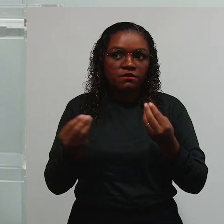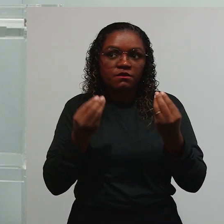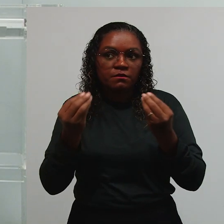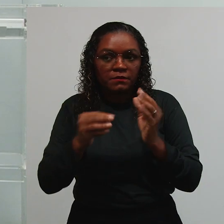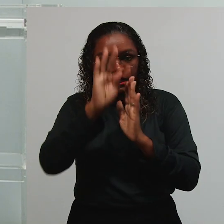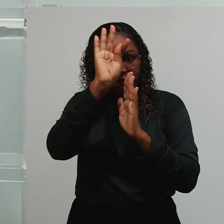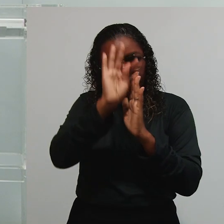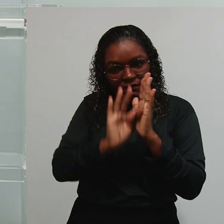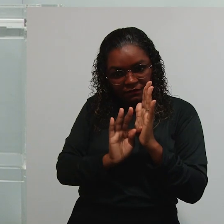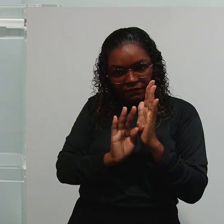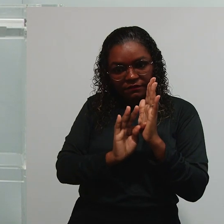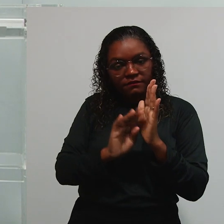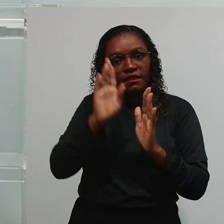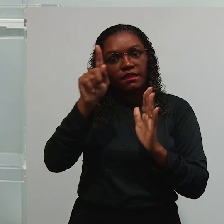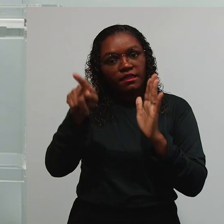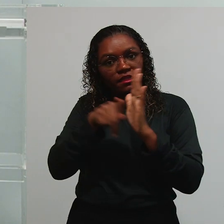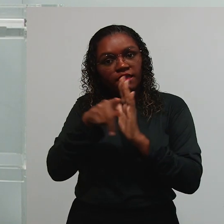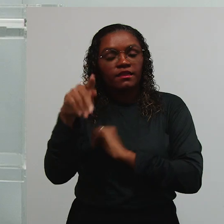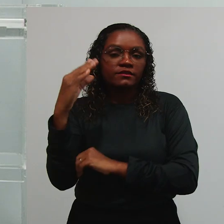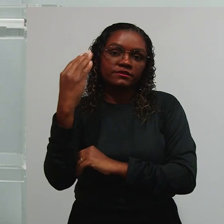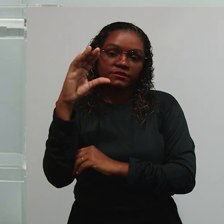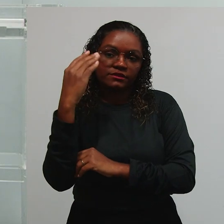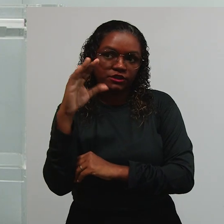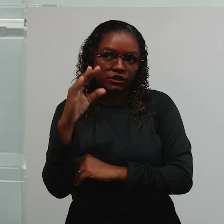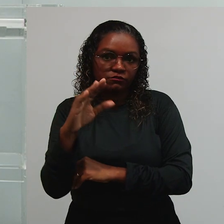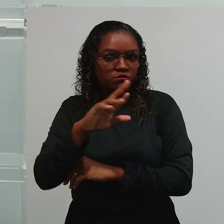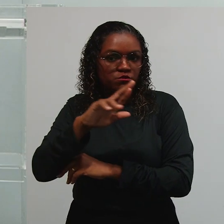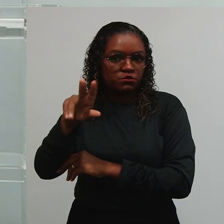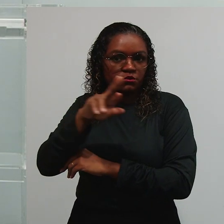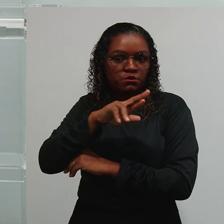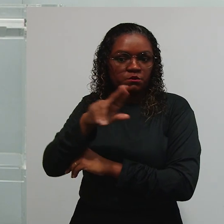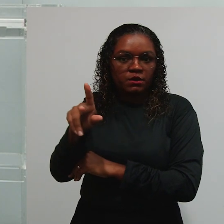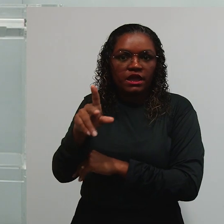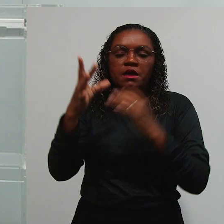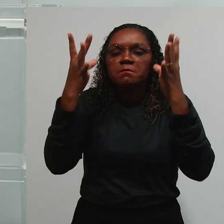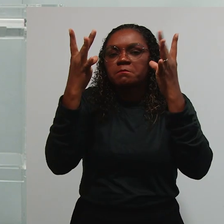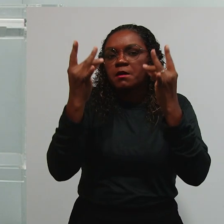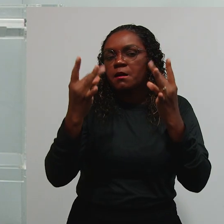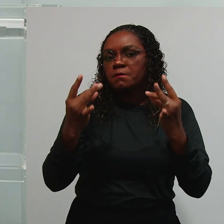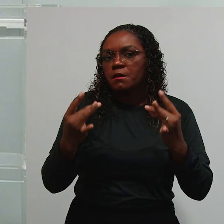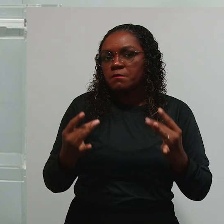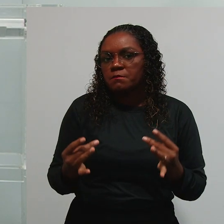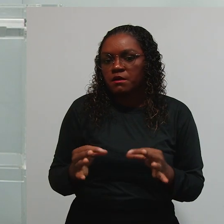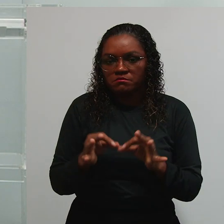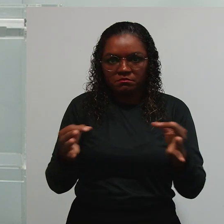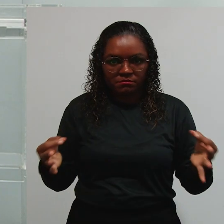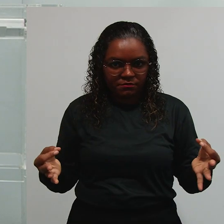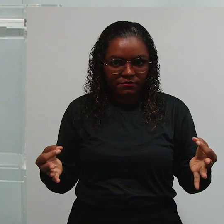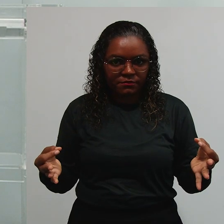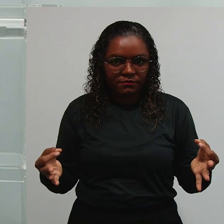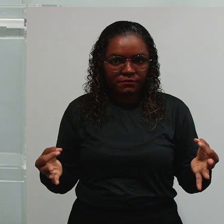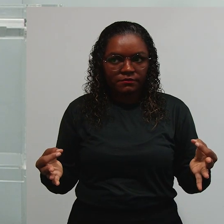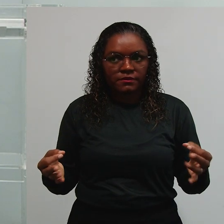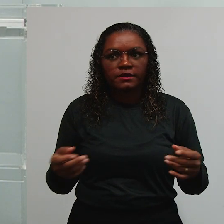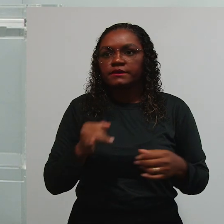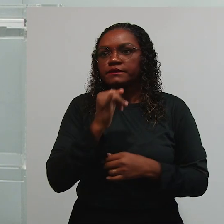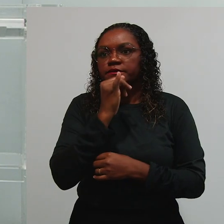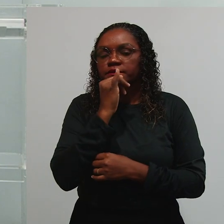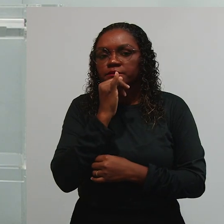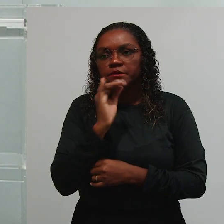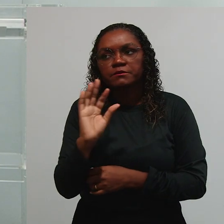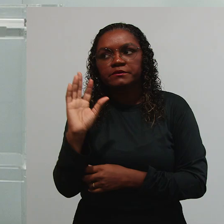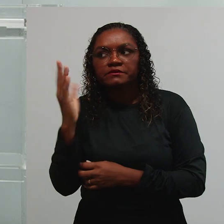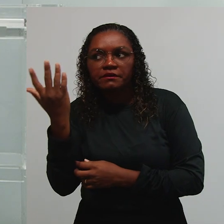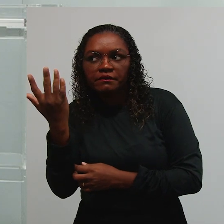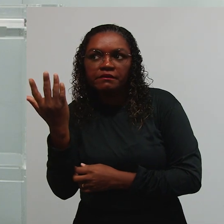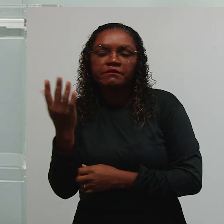desse texto, ele já é um teor científico. Ele não é um teor só da descrição da ação. Então, aconteceu isso